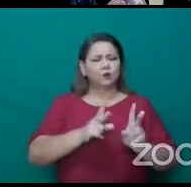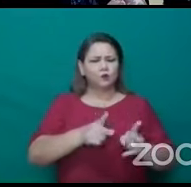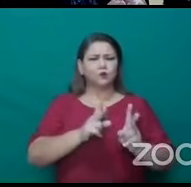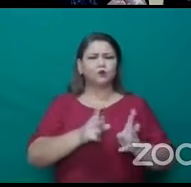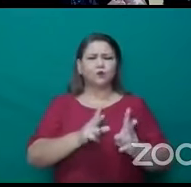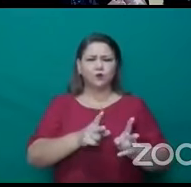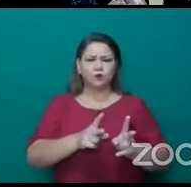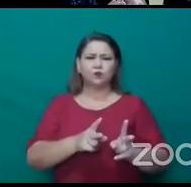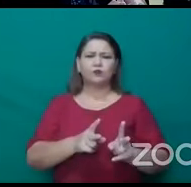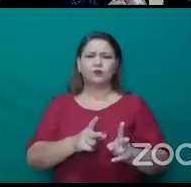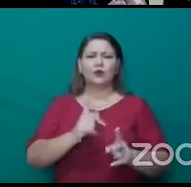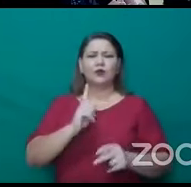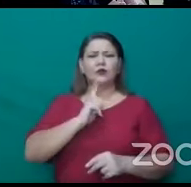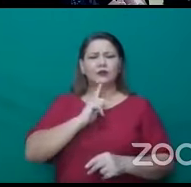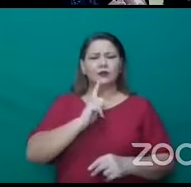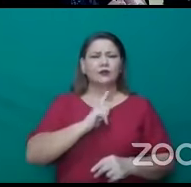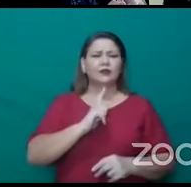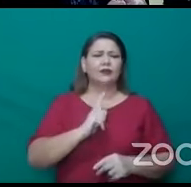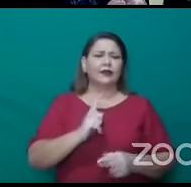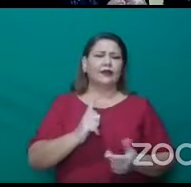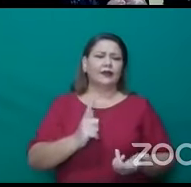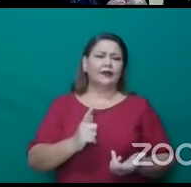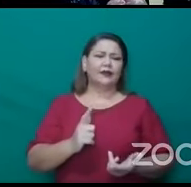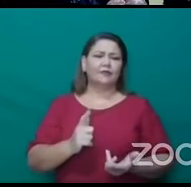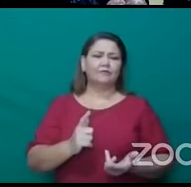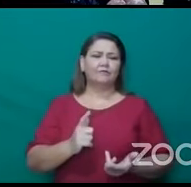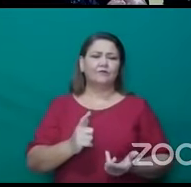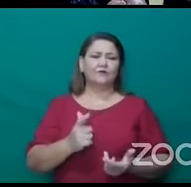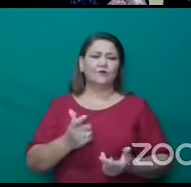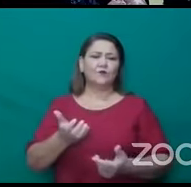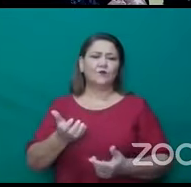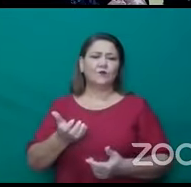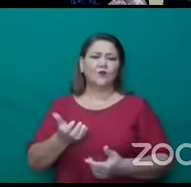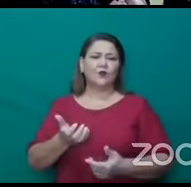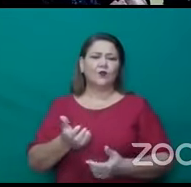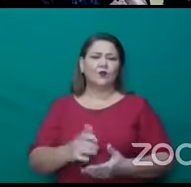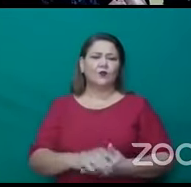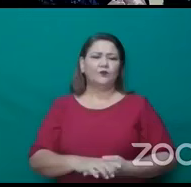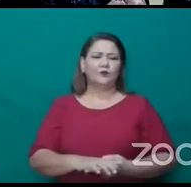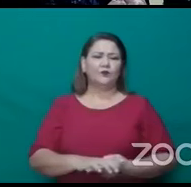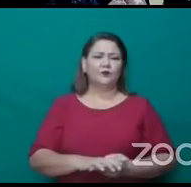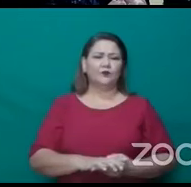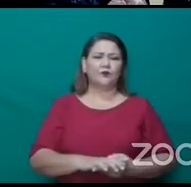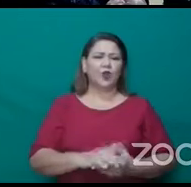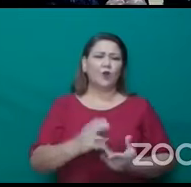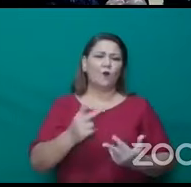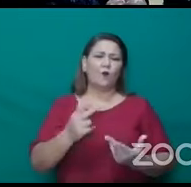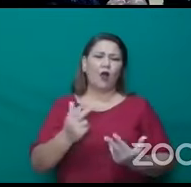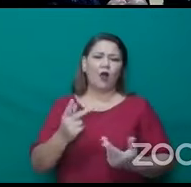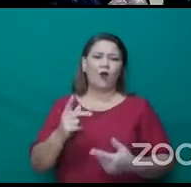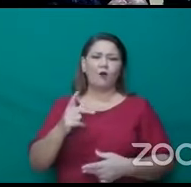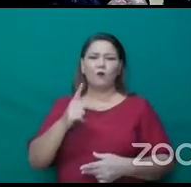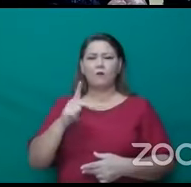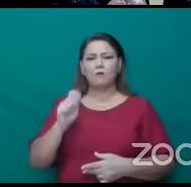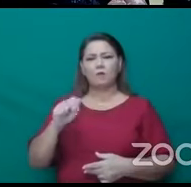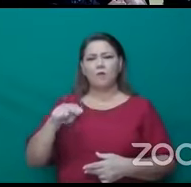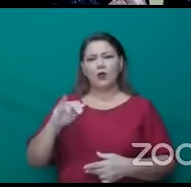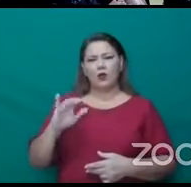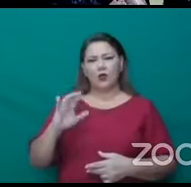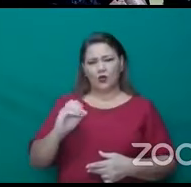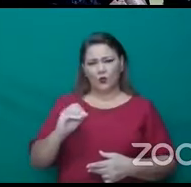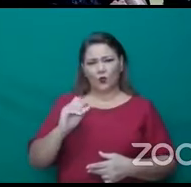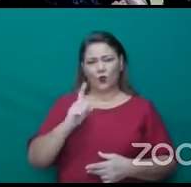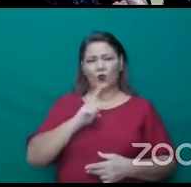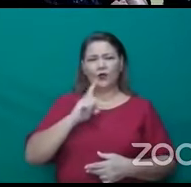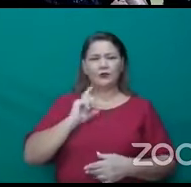E tem a Final Girl, assim, só que eu não queria que ela fosse. É igual o Pânico. Se a gente pegar Pânico, a gente vê que tem as